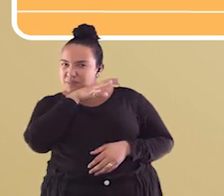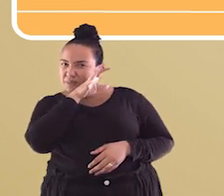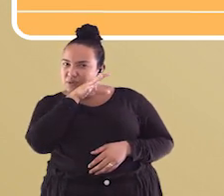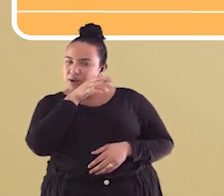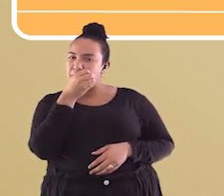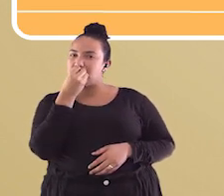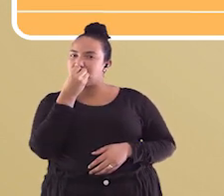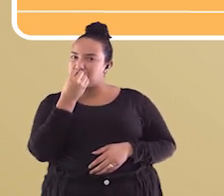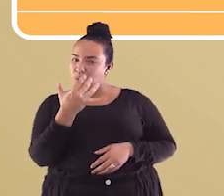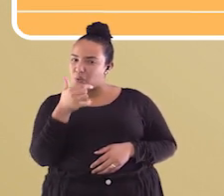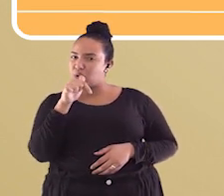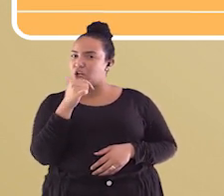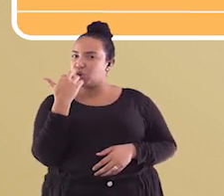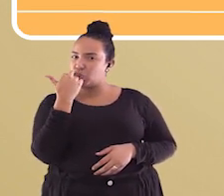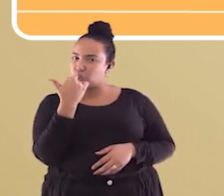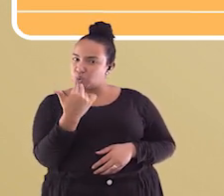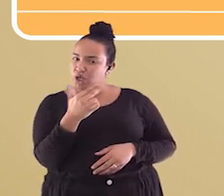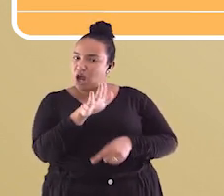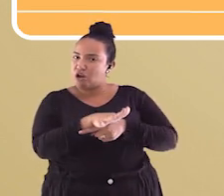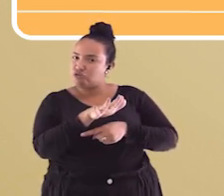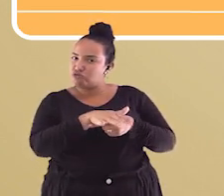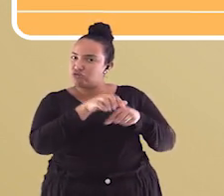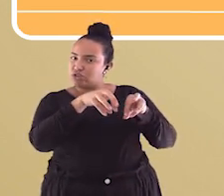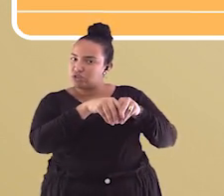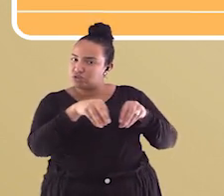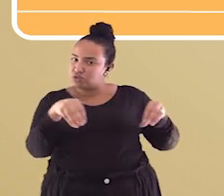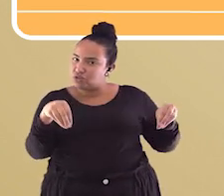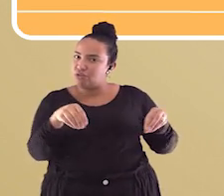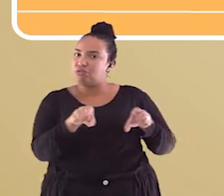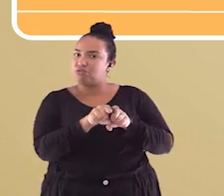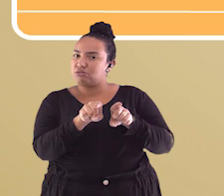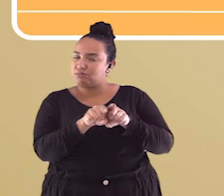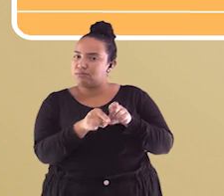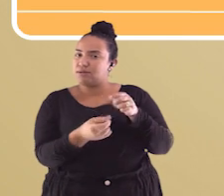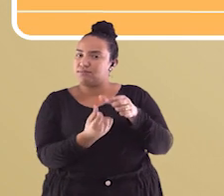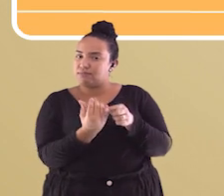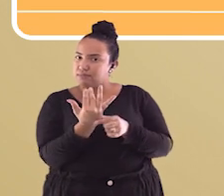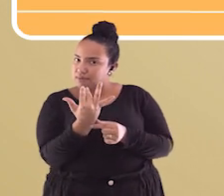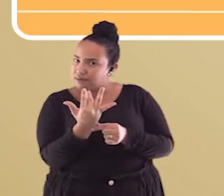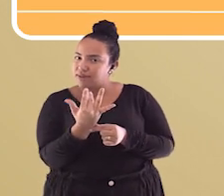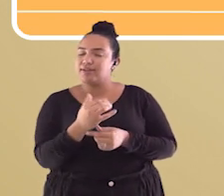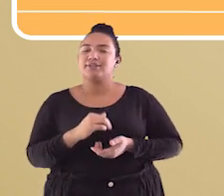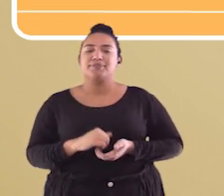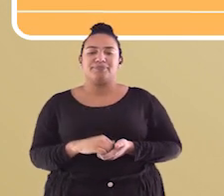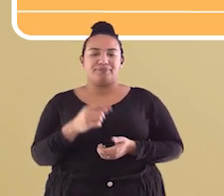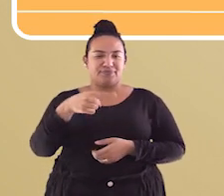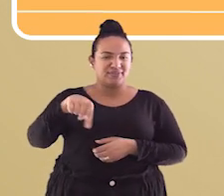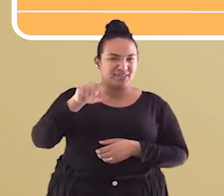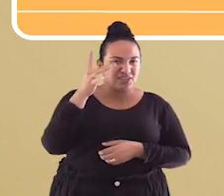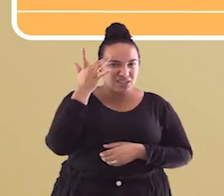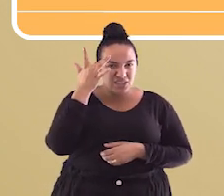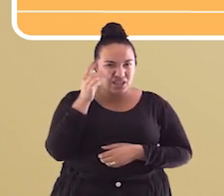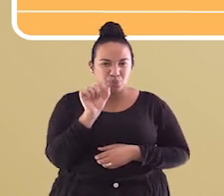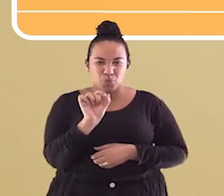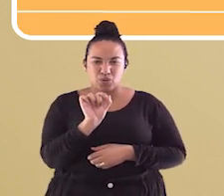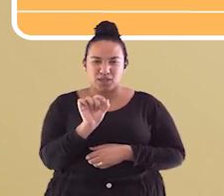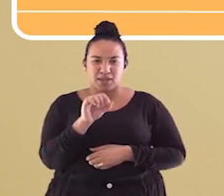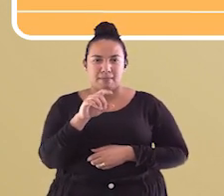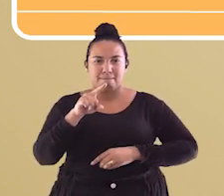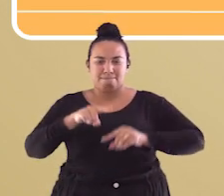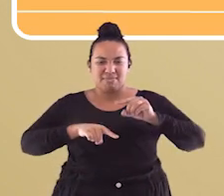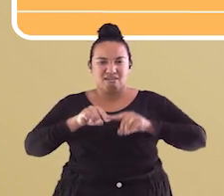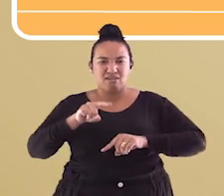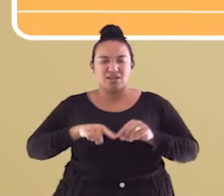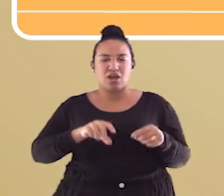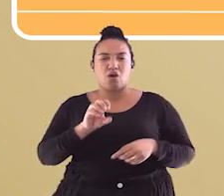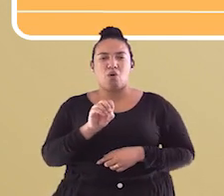orgânica e servem de nutrientes para o solo e vegetais? Ah, não sabe o que é matéria orgânica?